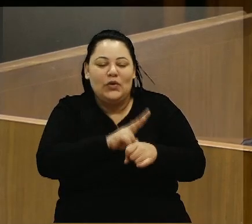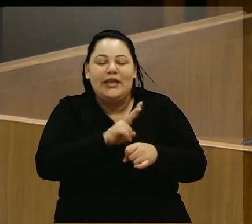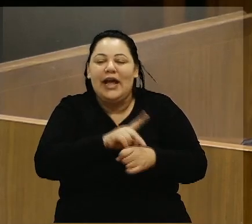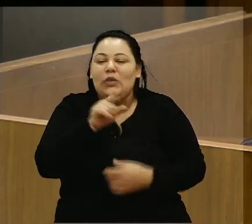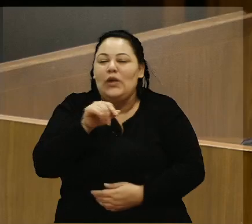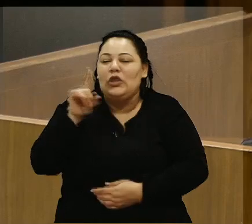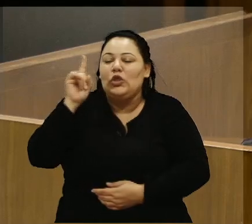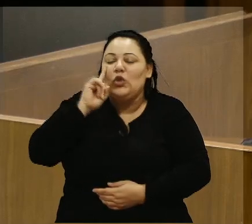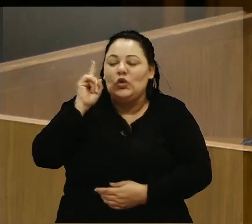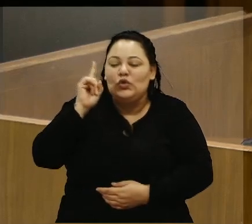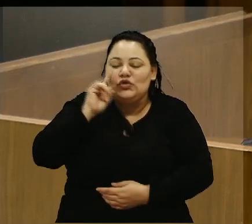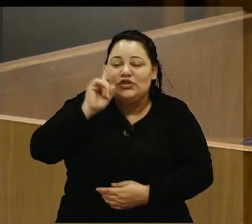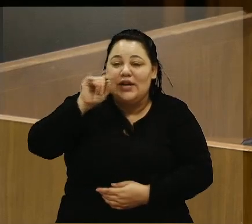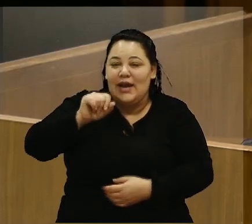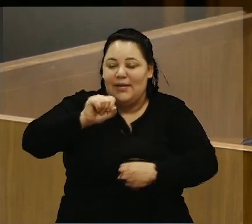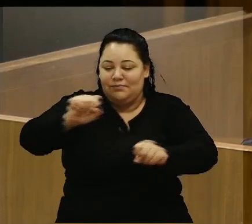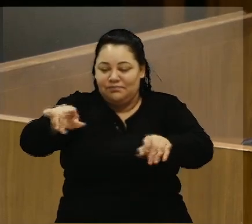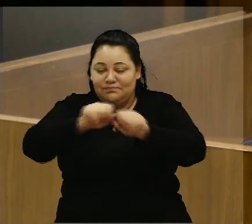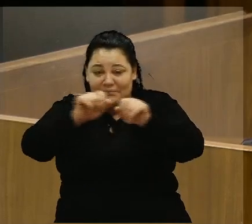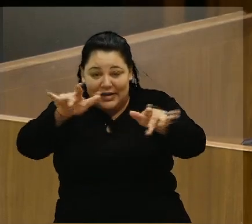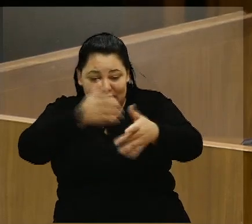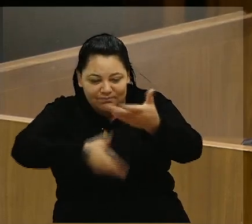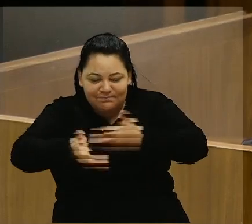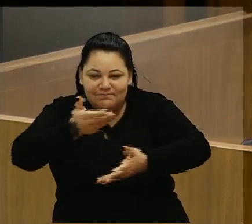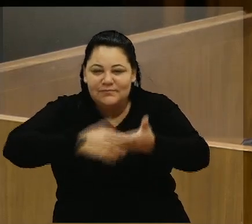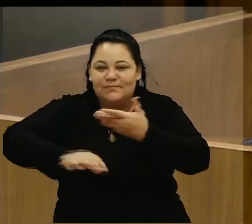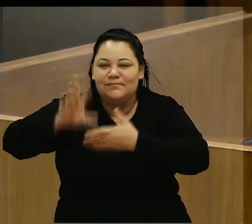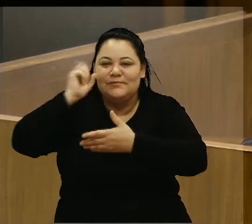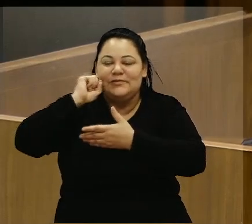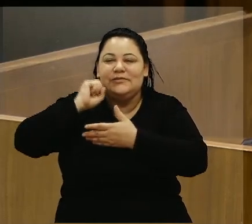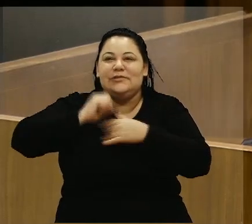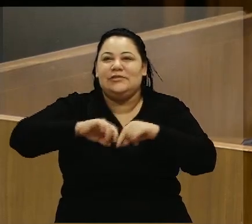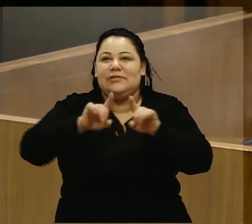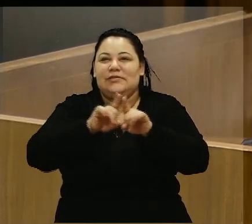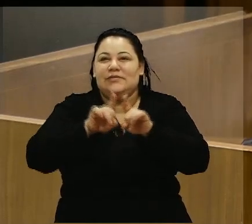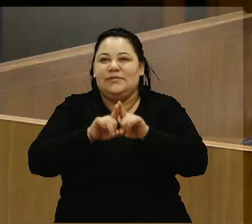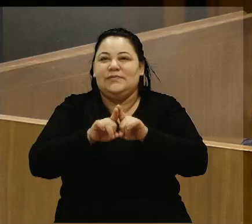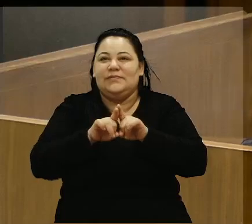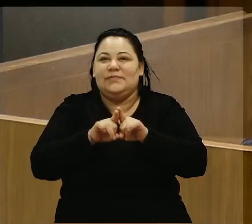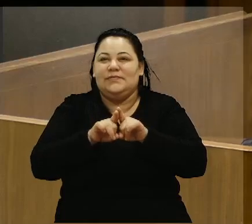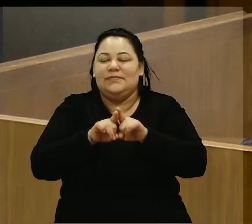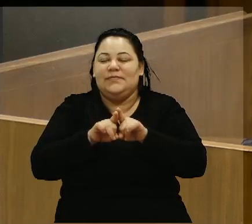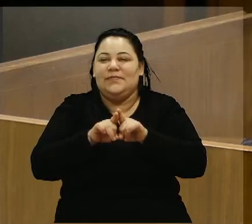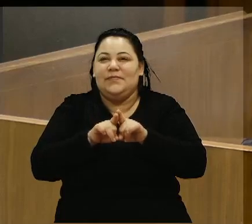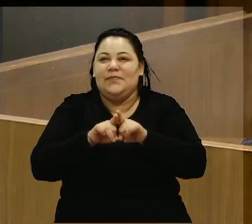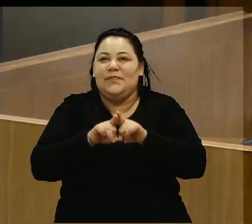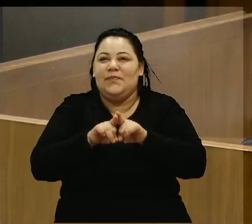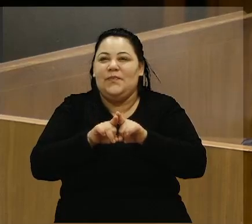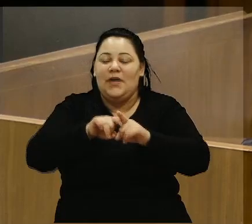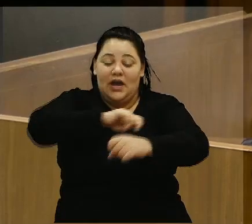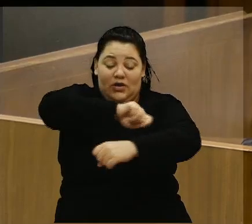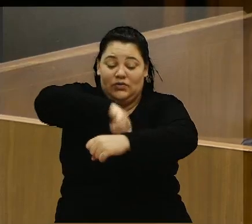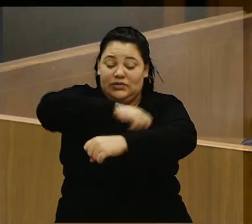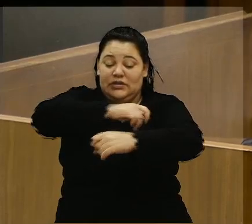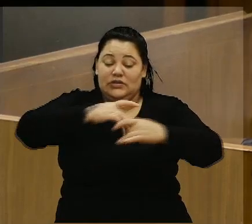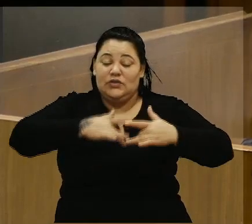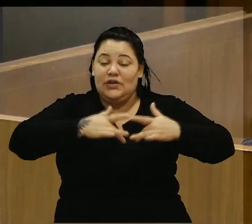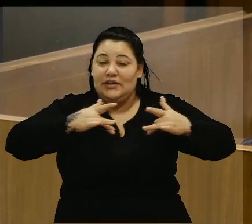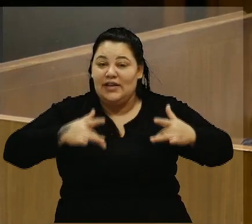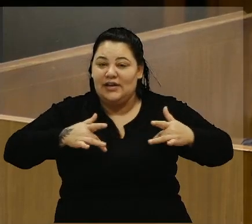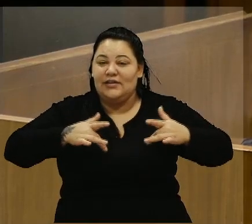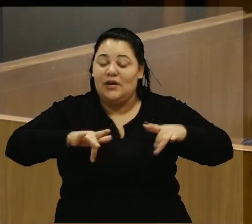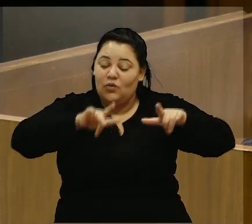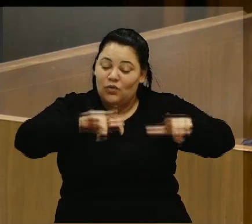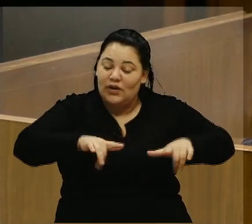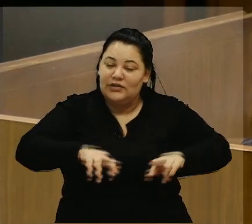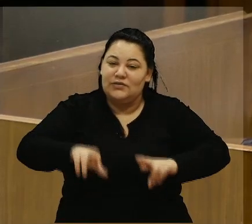diário, é partilha, é escuta. Nas telas de quem lucra com nosso atraso. Cozinha solidária é altar de esperança,